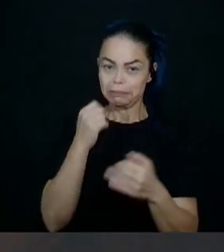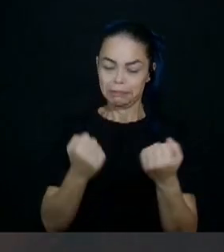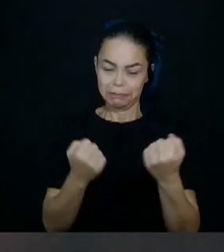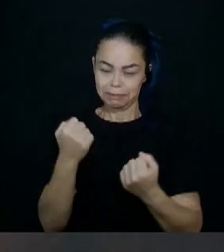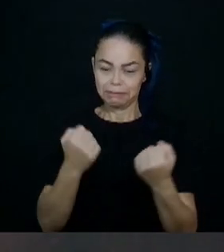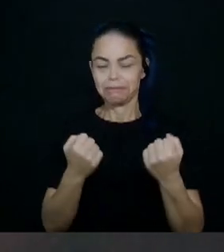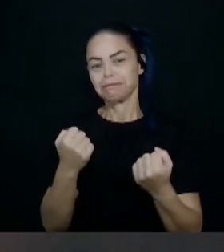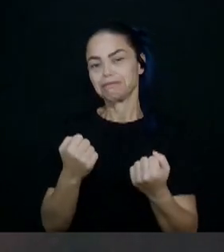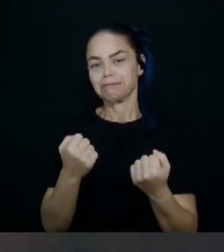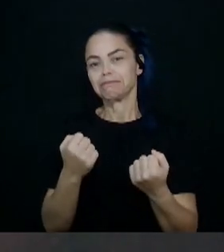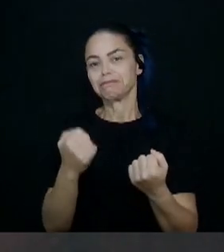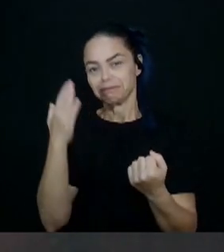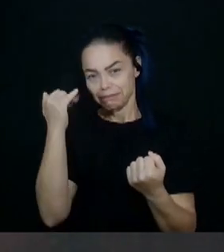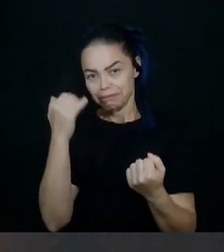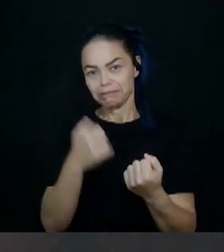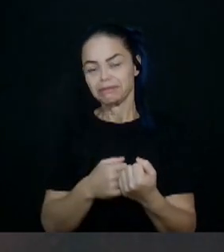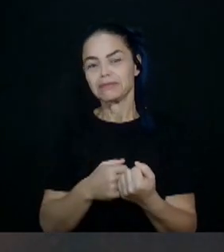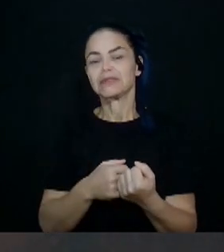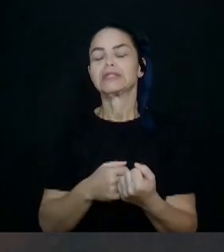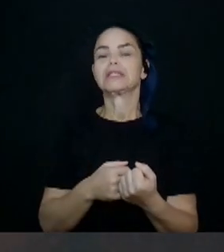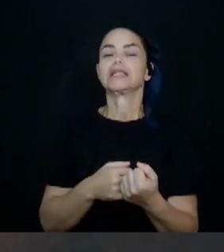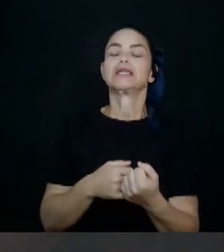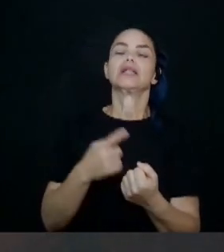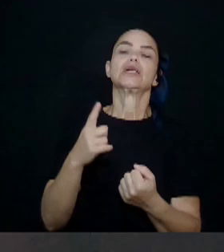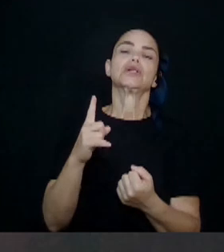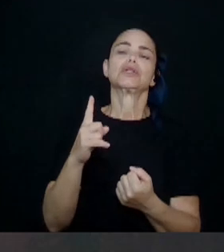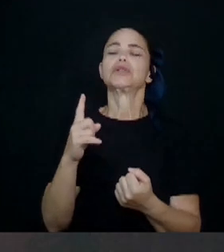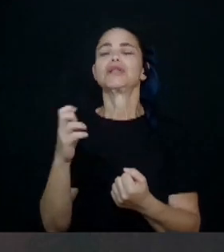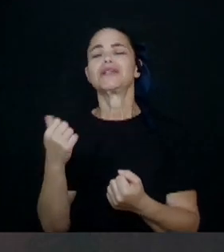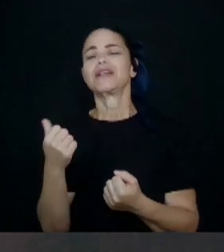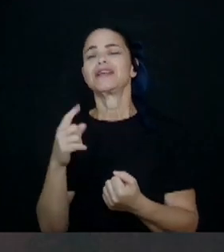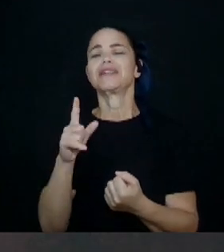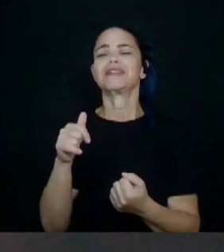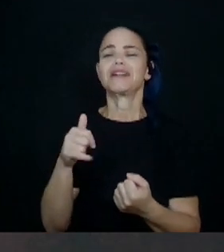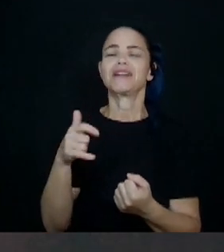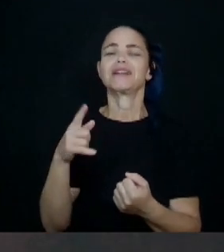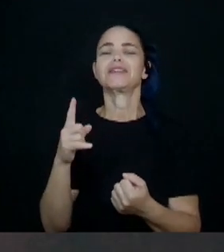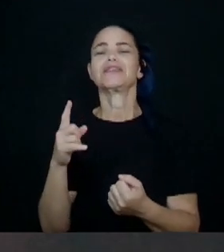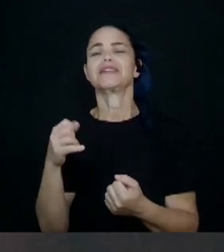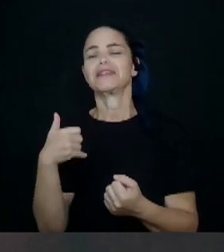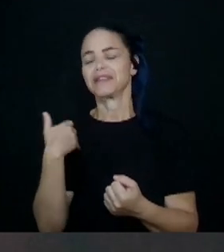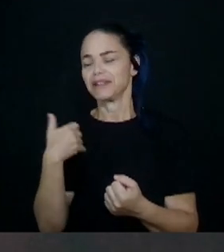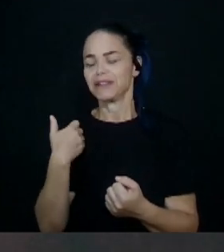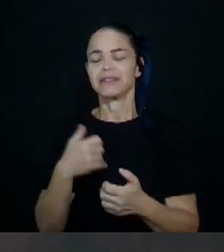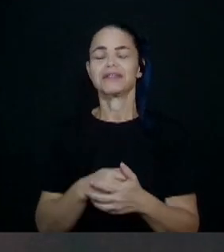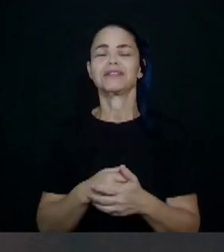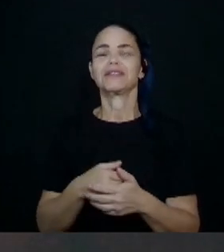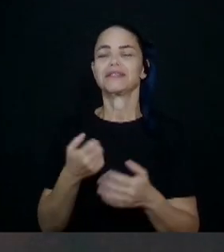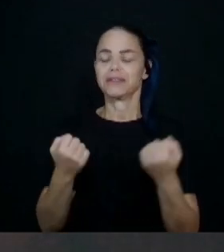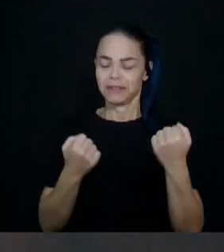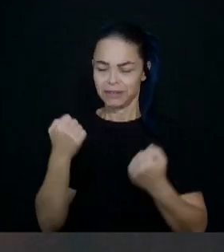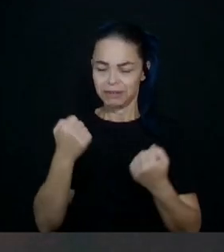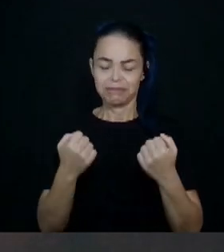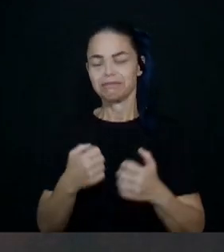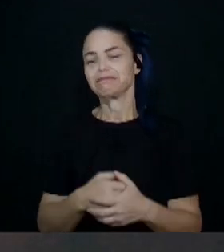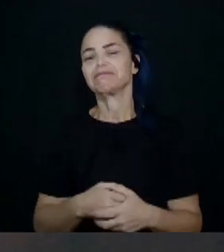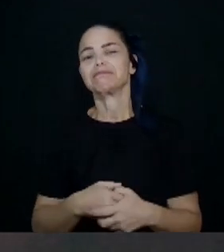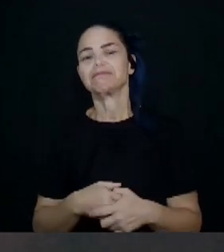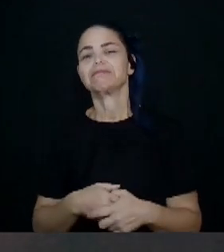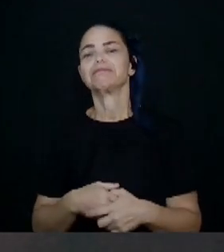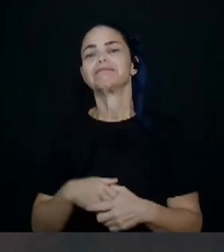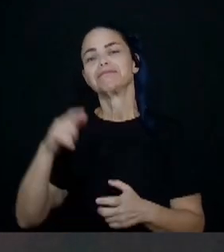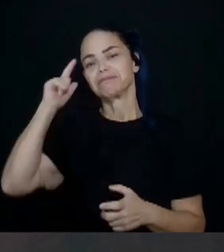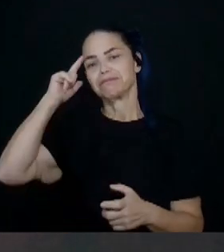mundo sabe. Então, todo mundo sabe, é verdade. Então, assim, nesse sentido, eu imagino